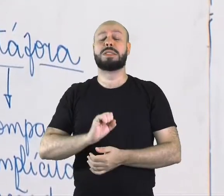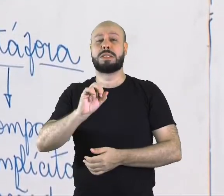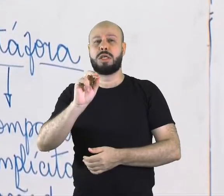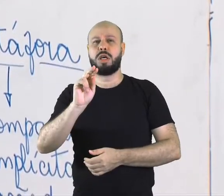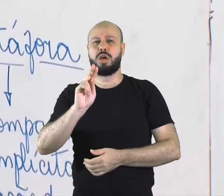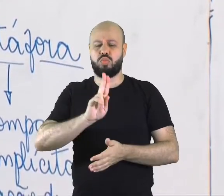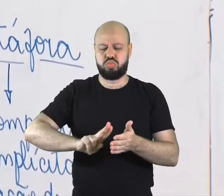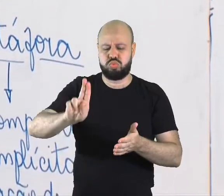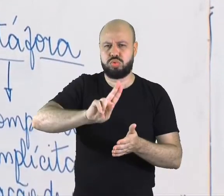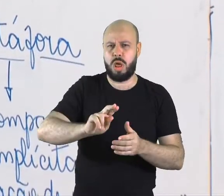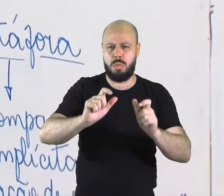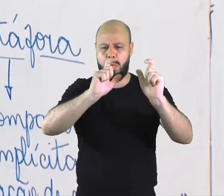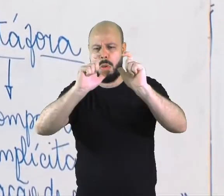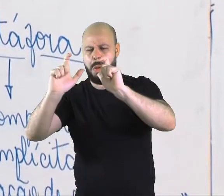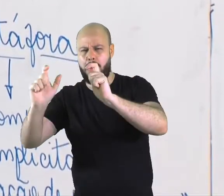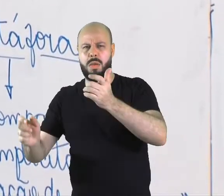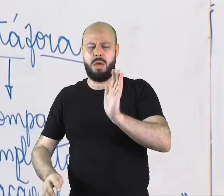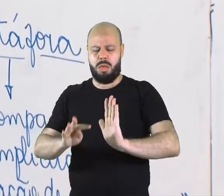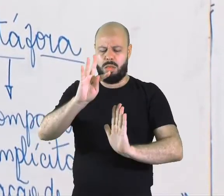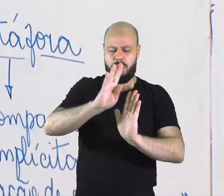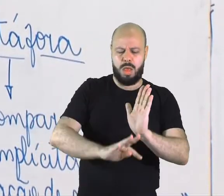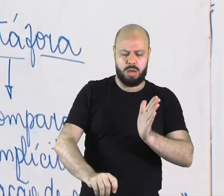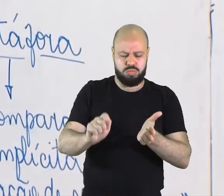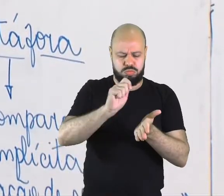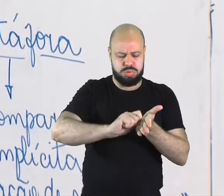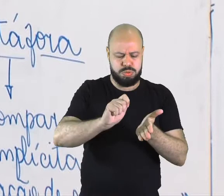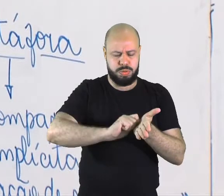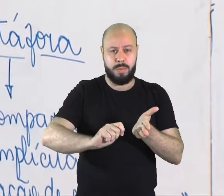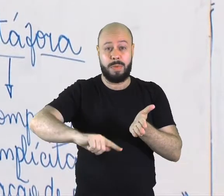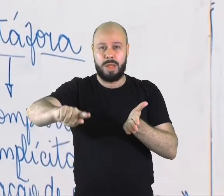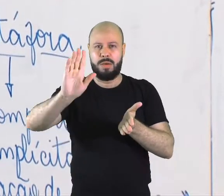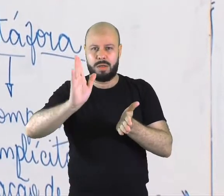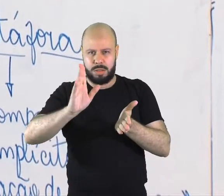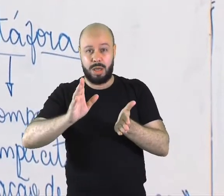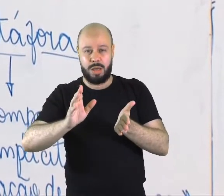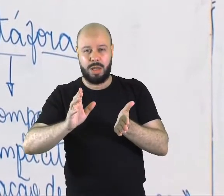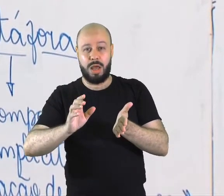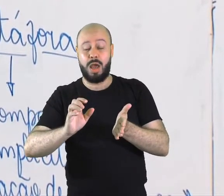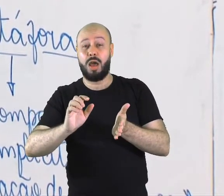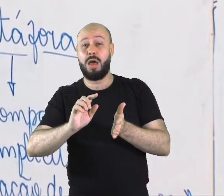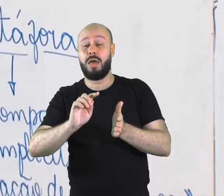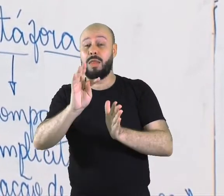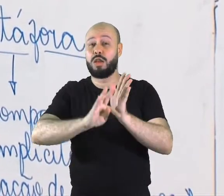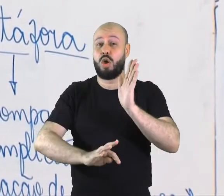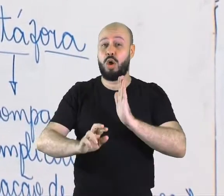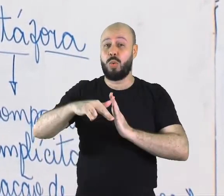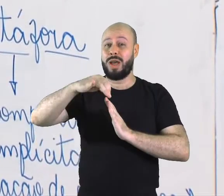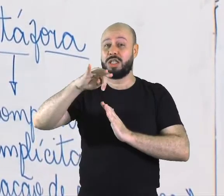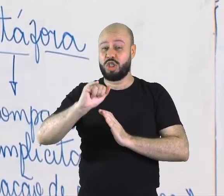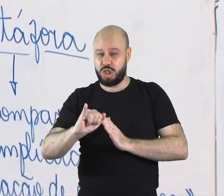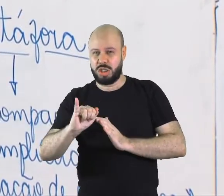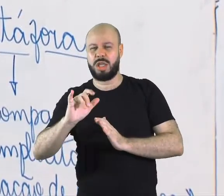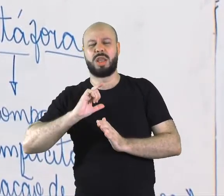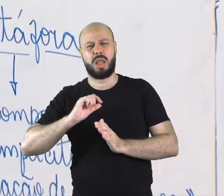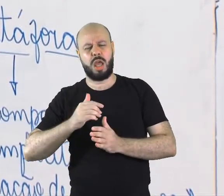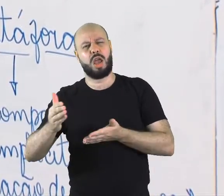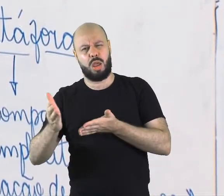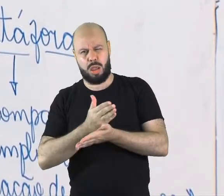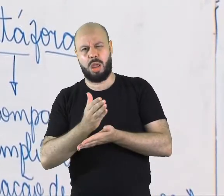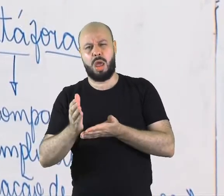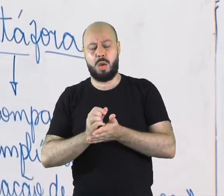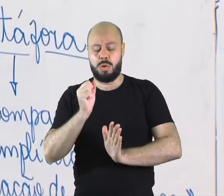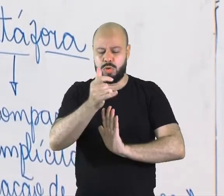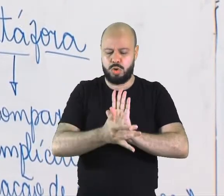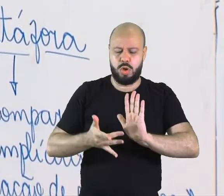em uma tirinha, em um texto, vocês viram lá no texto do Coati o emprego de algumas figuras de linguagem,